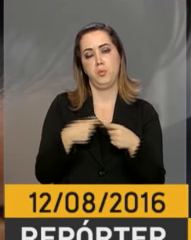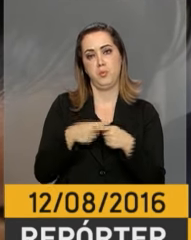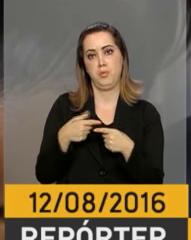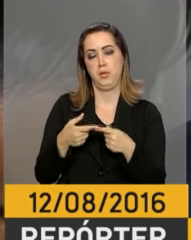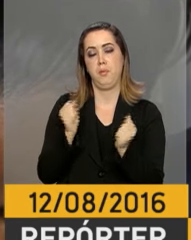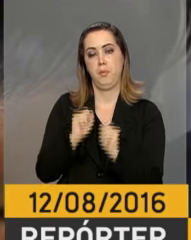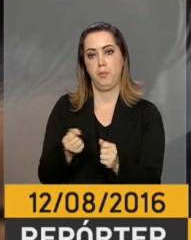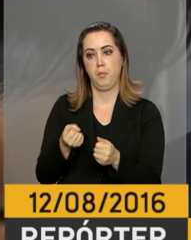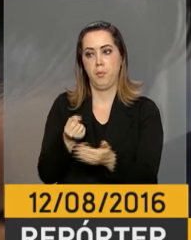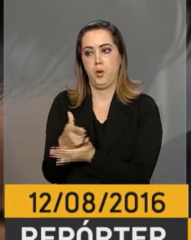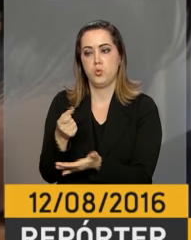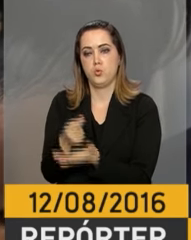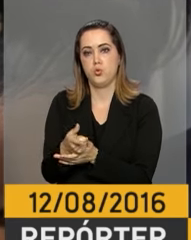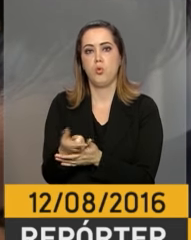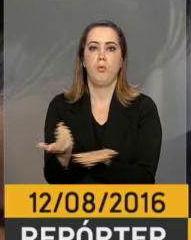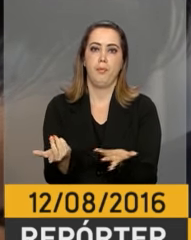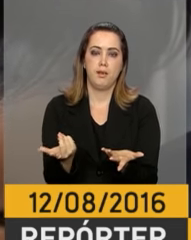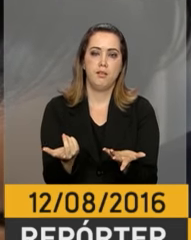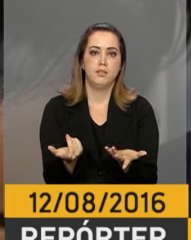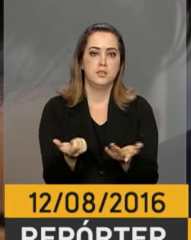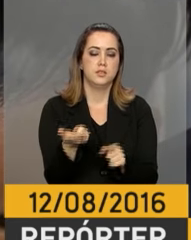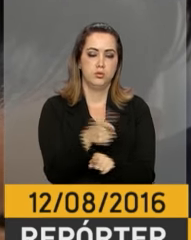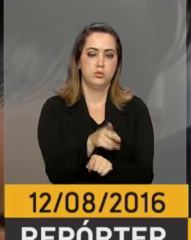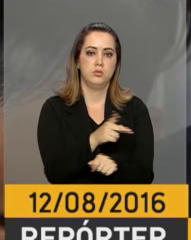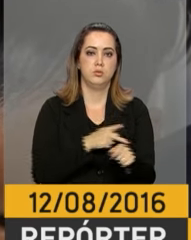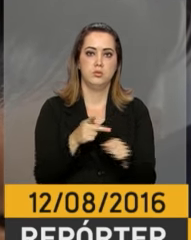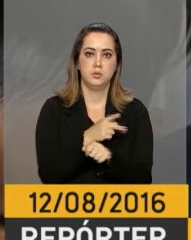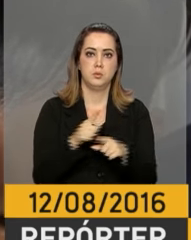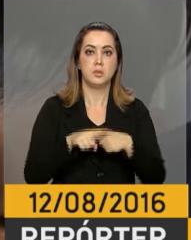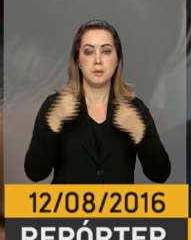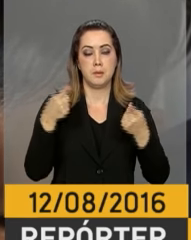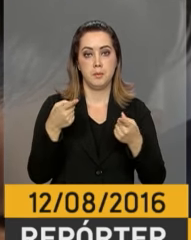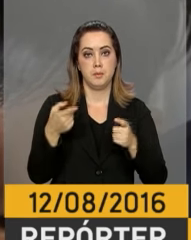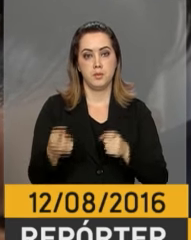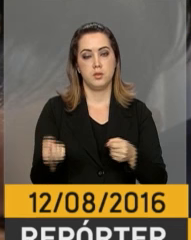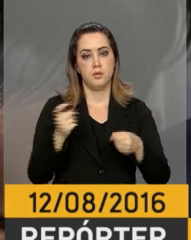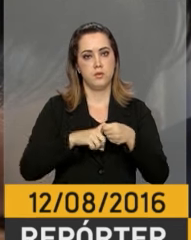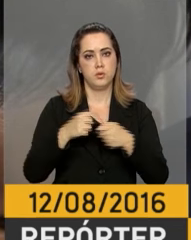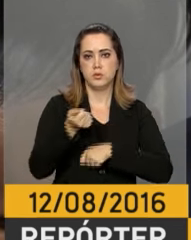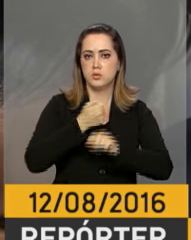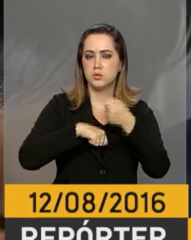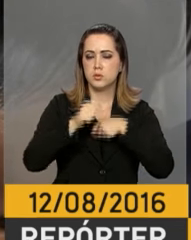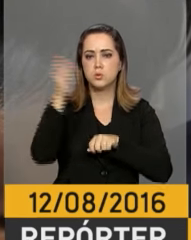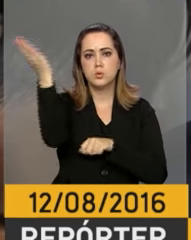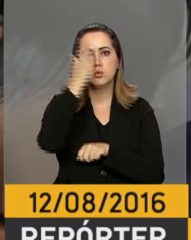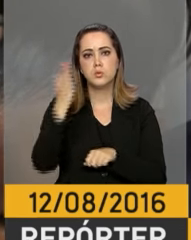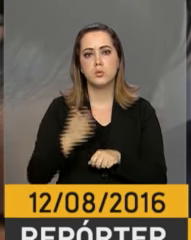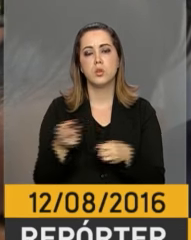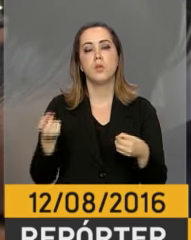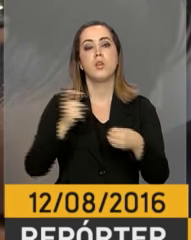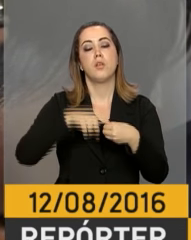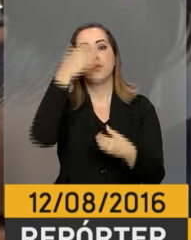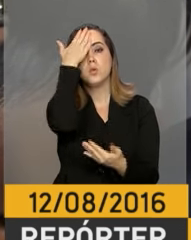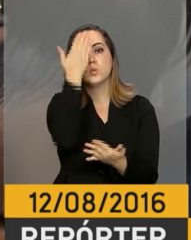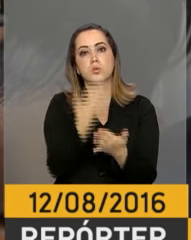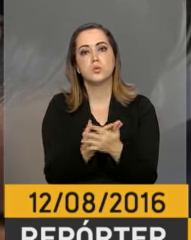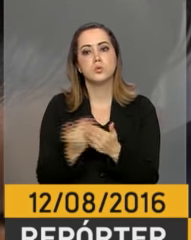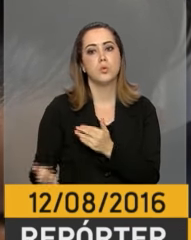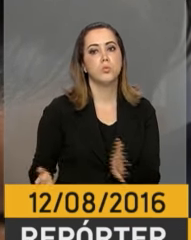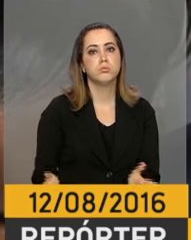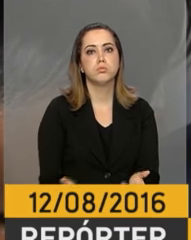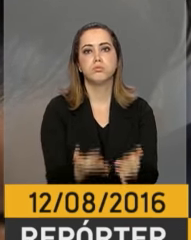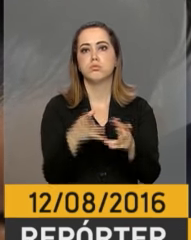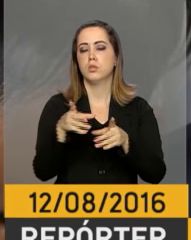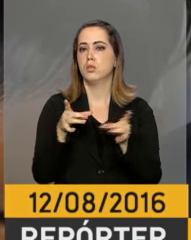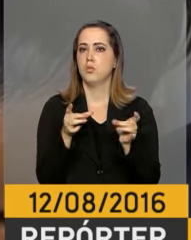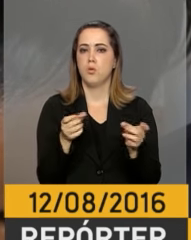que está, de fato, impulsionando a retomada da economia brasileira é exatamente a retomada da confiança, o aumento do consumo, o aumento